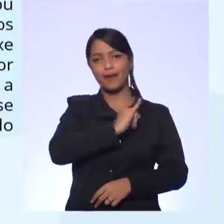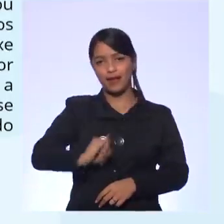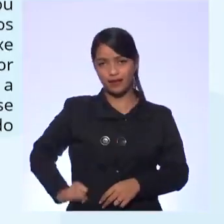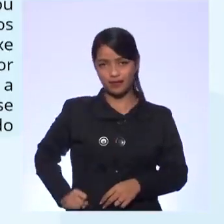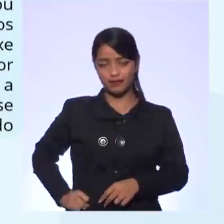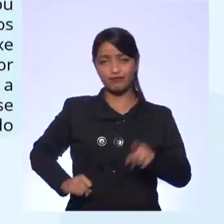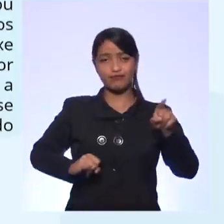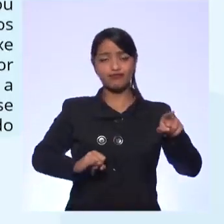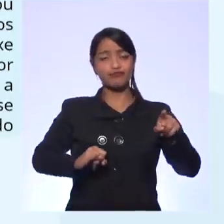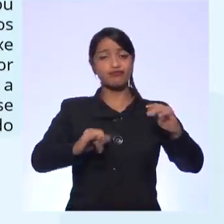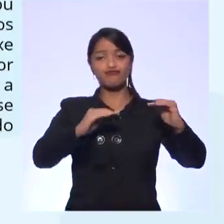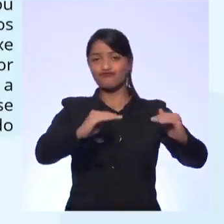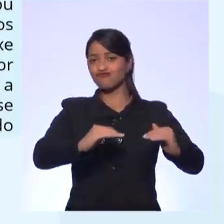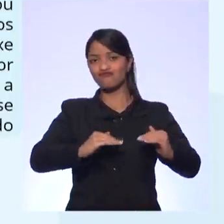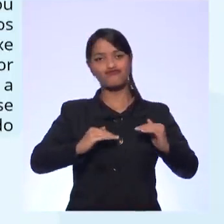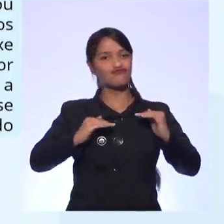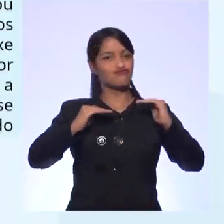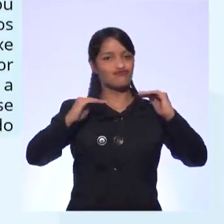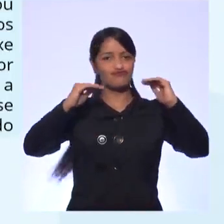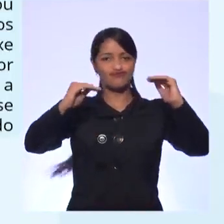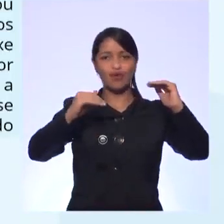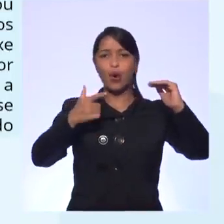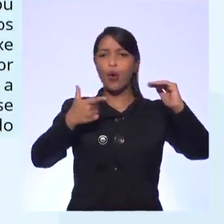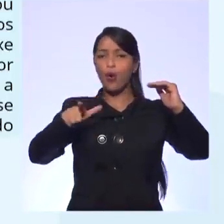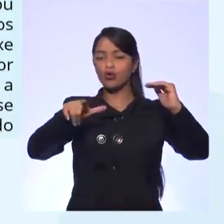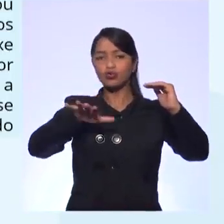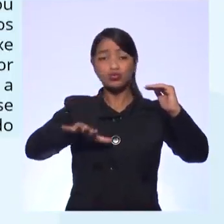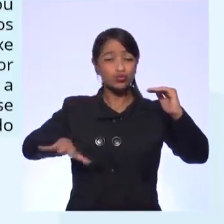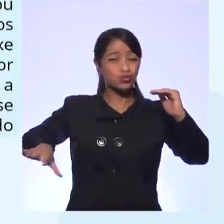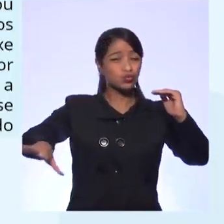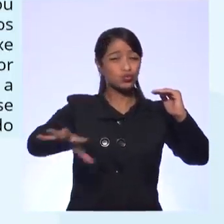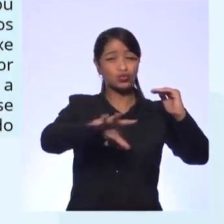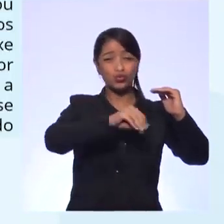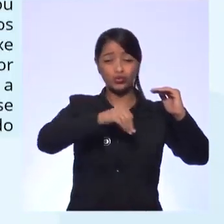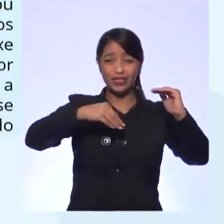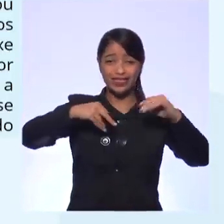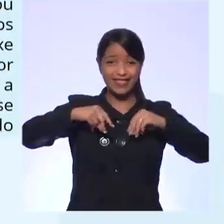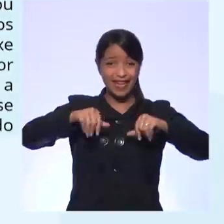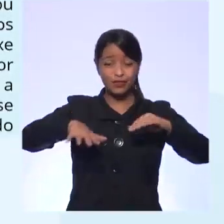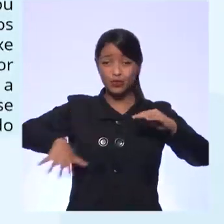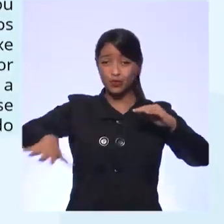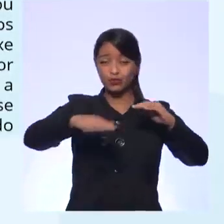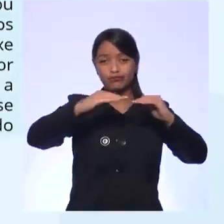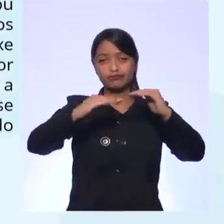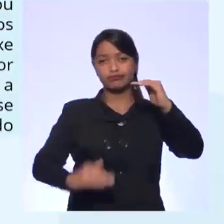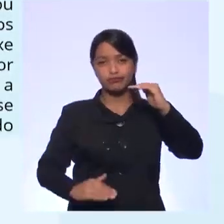a qualquer outro no plano terrestre.